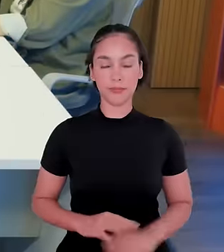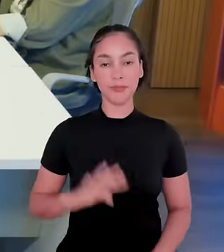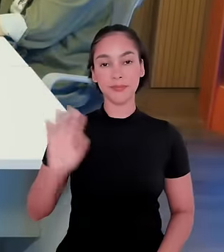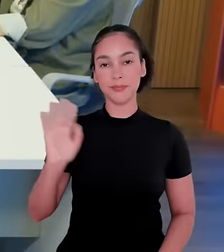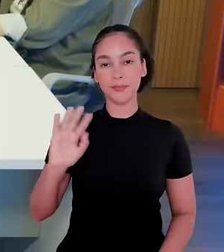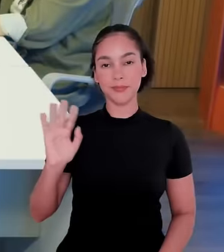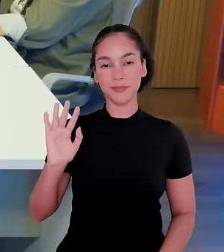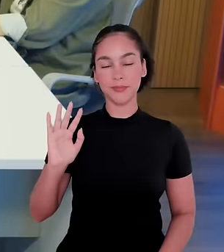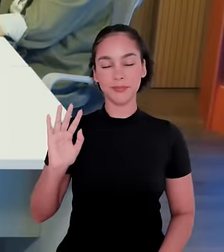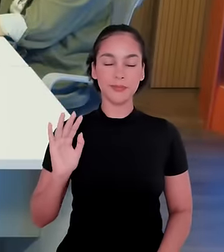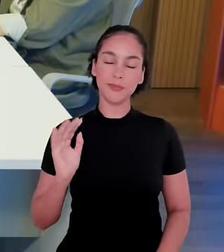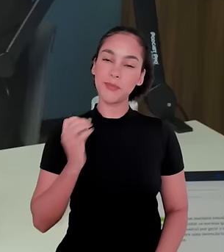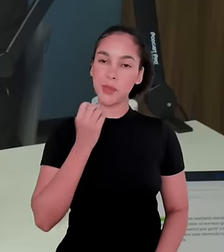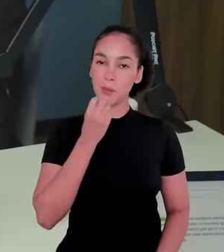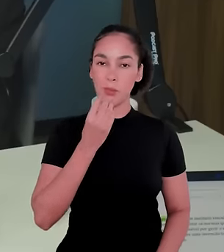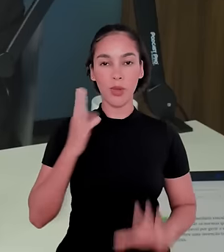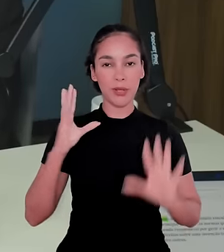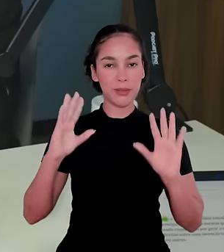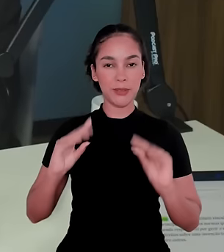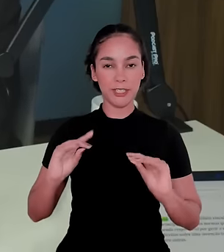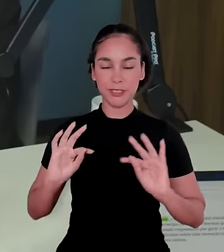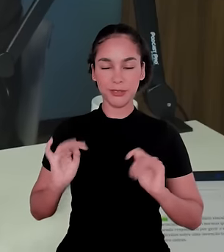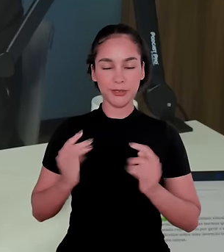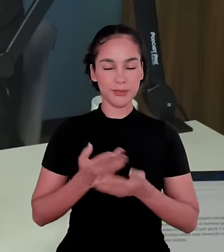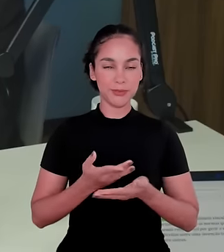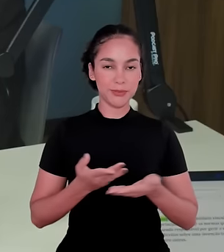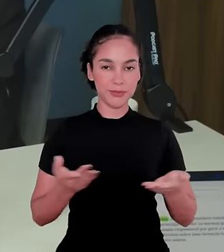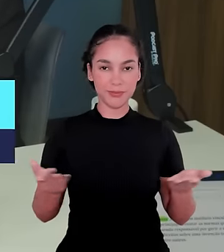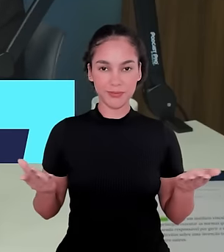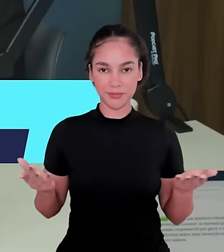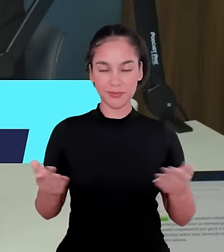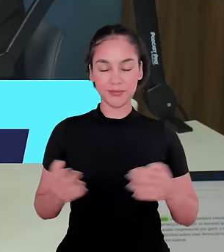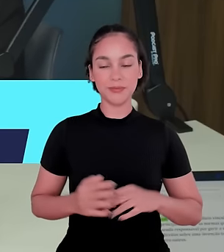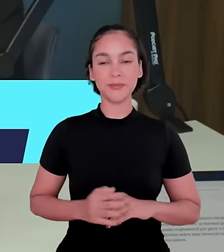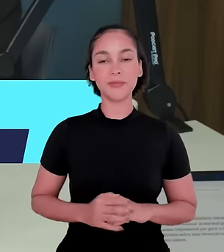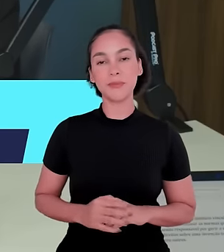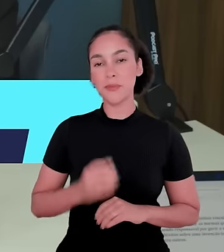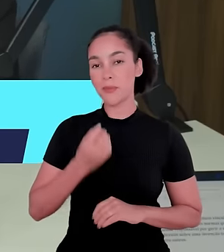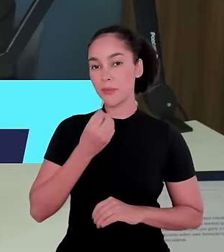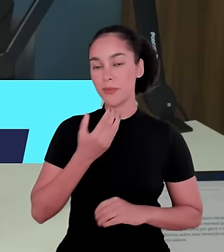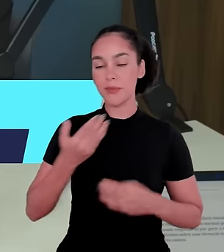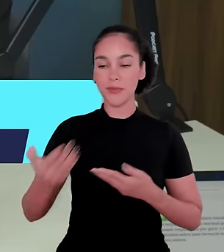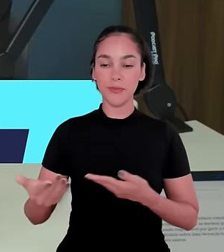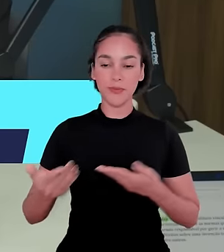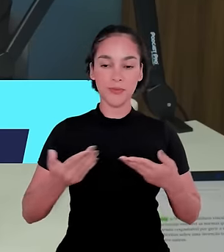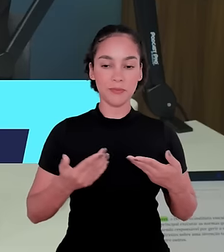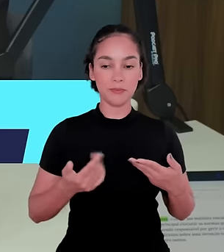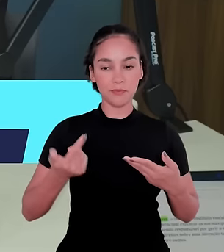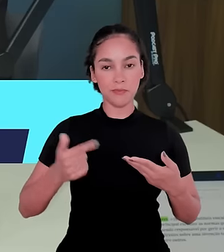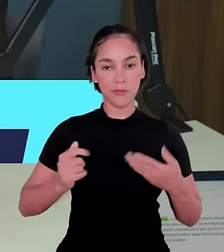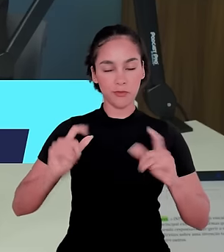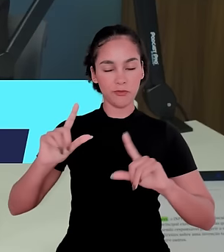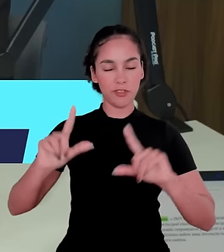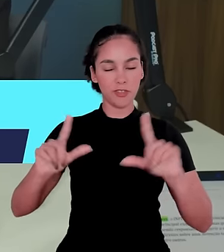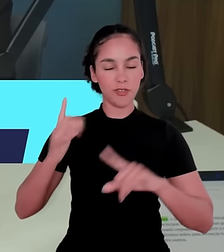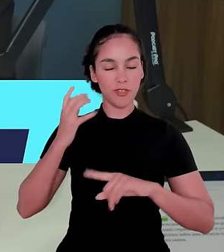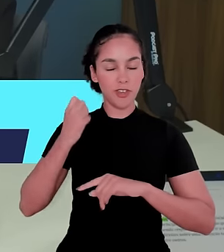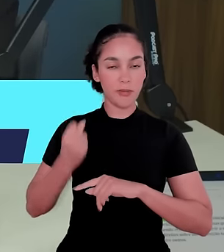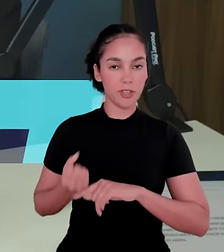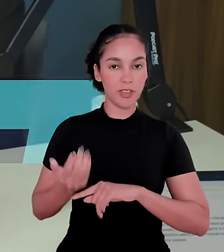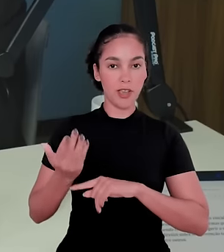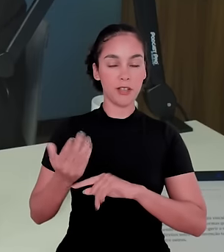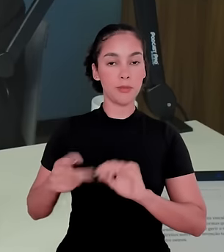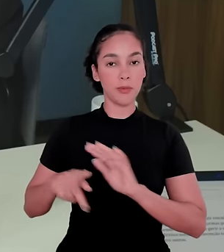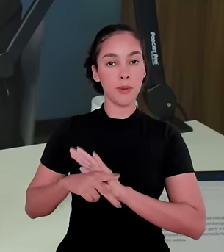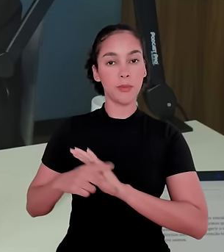Olá pessoal boa noite a todos boa noite a todas sejam bem muito bem-vindos a mais um vide cast do sebrai